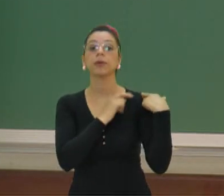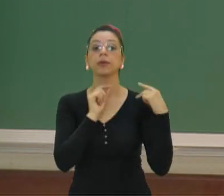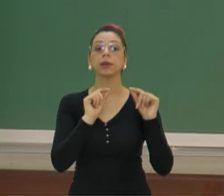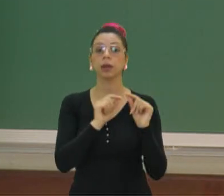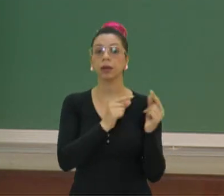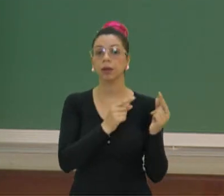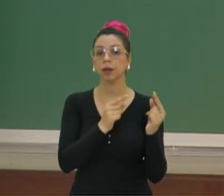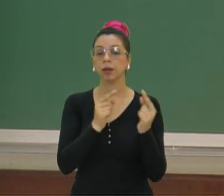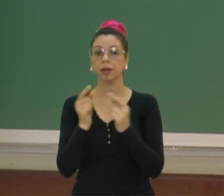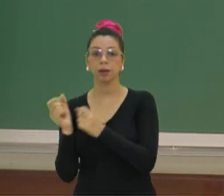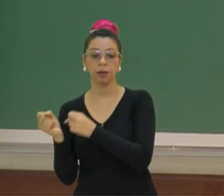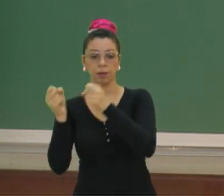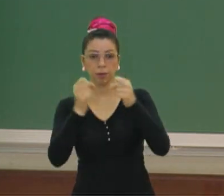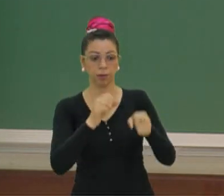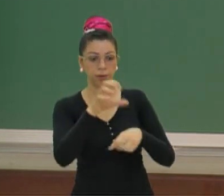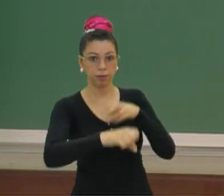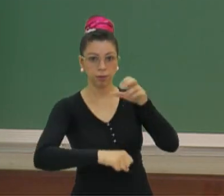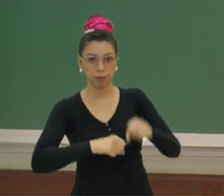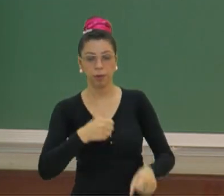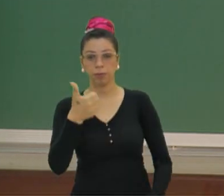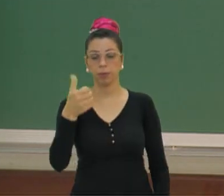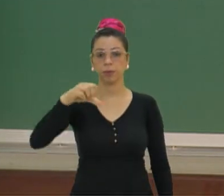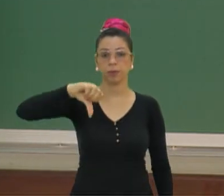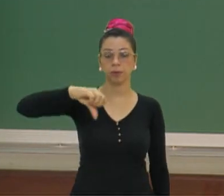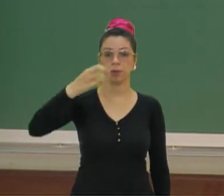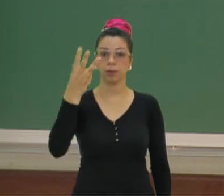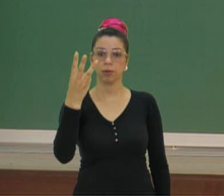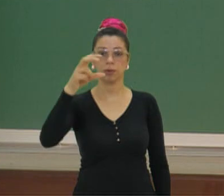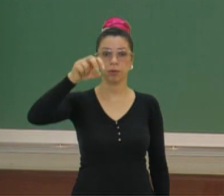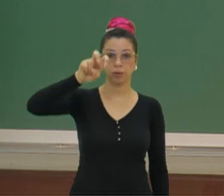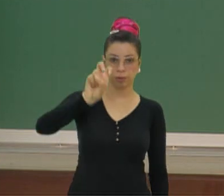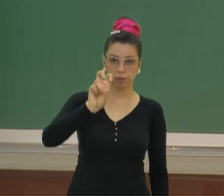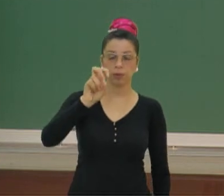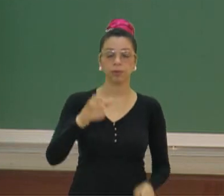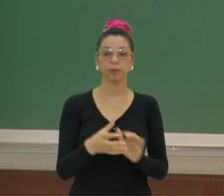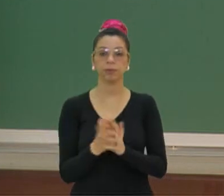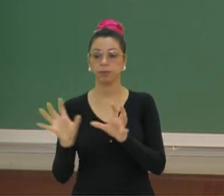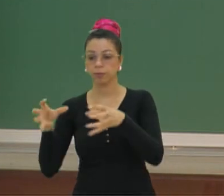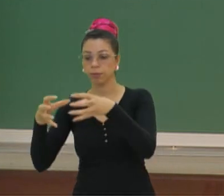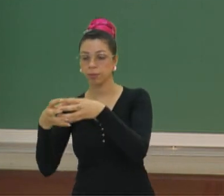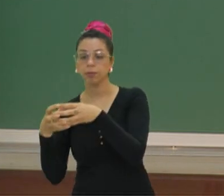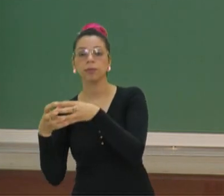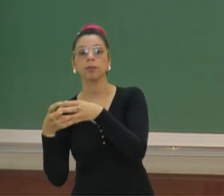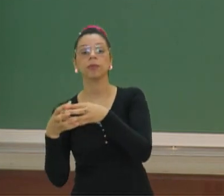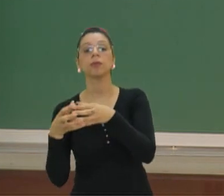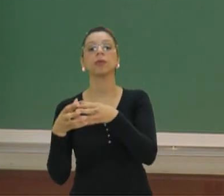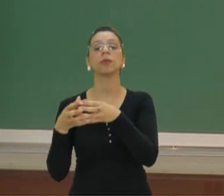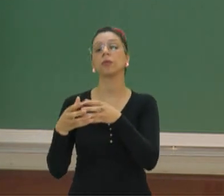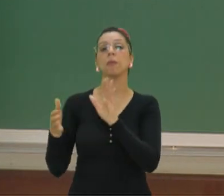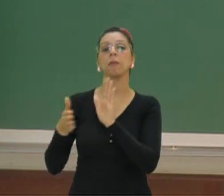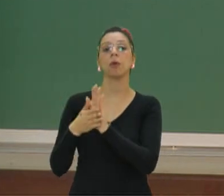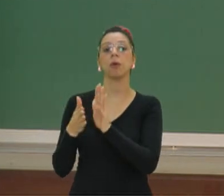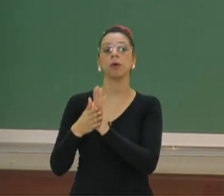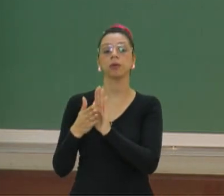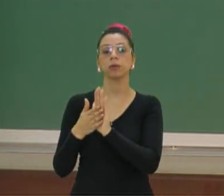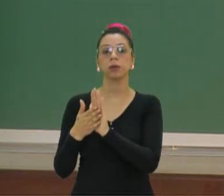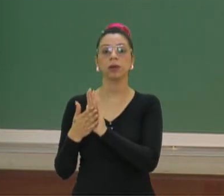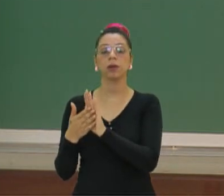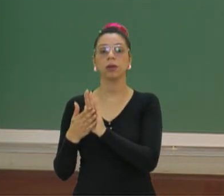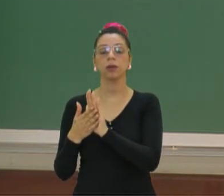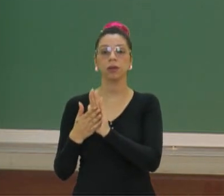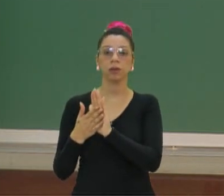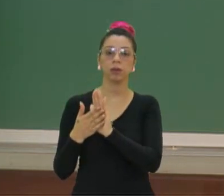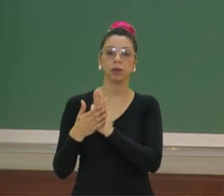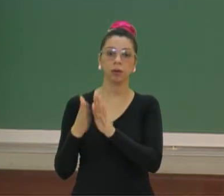golpe frustrado em 1935. Como a Constituição dizia que um partido não pode defender princípios antidemocráticos, e o golpe